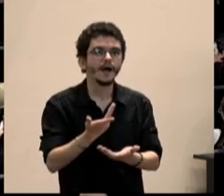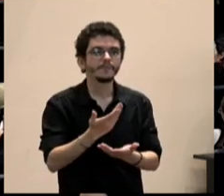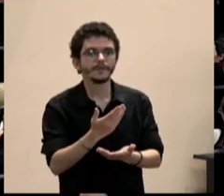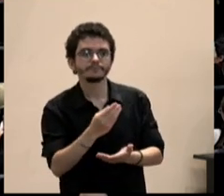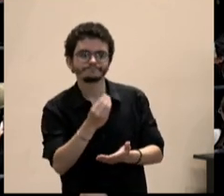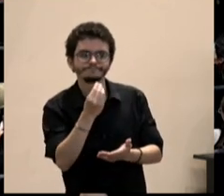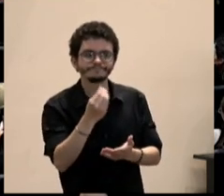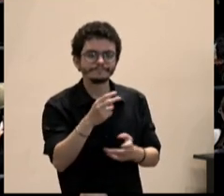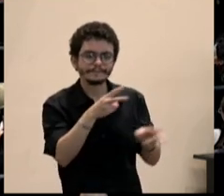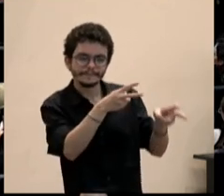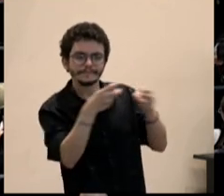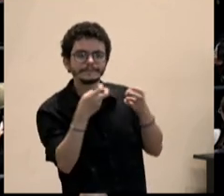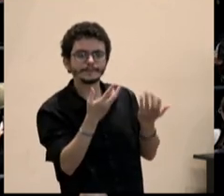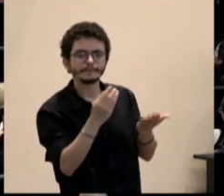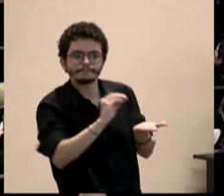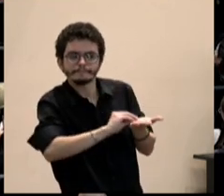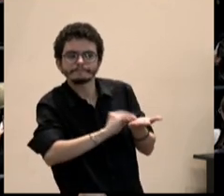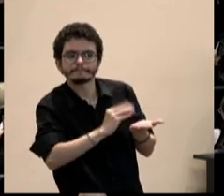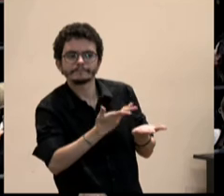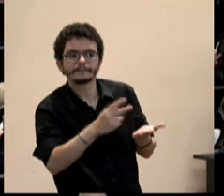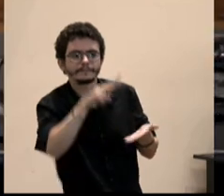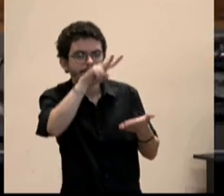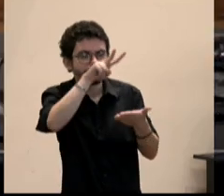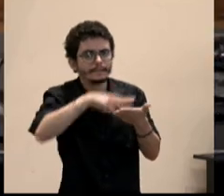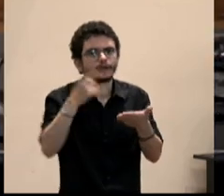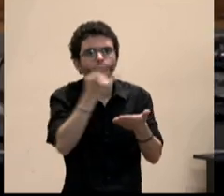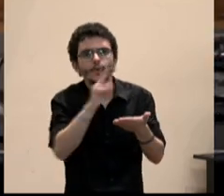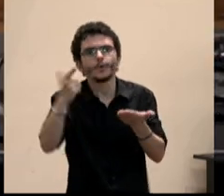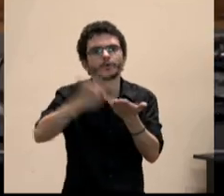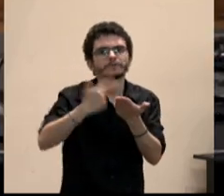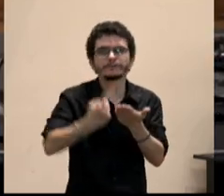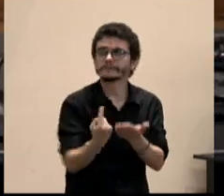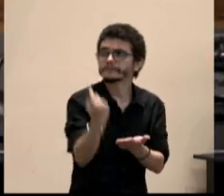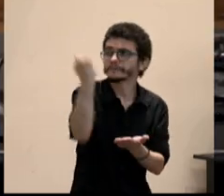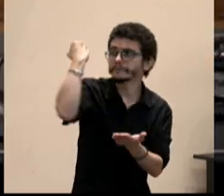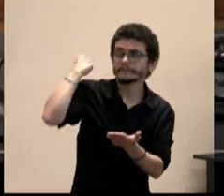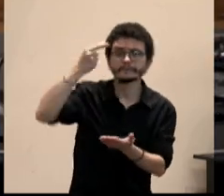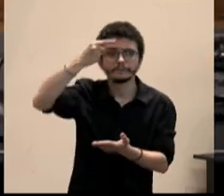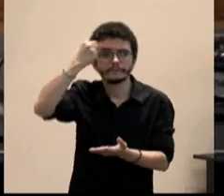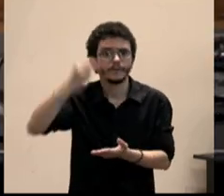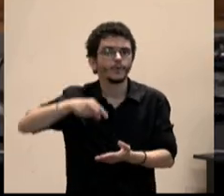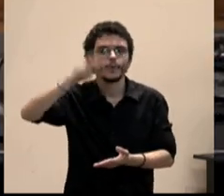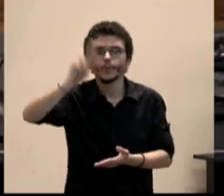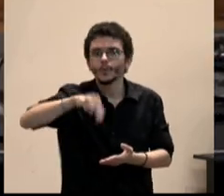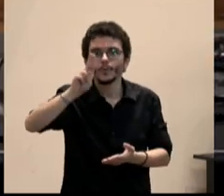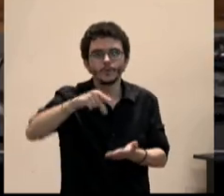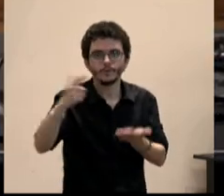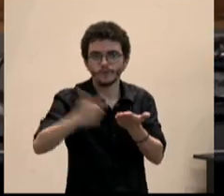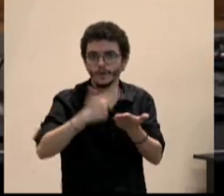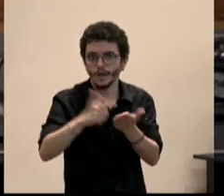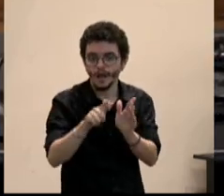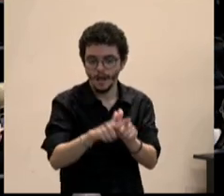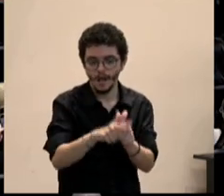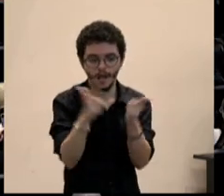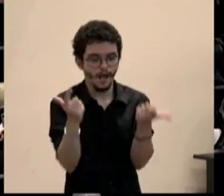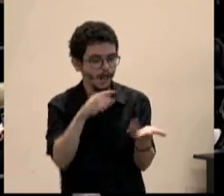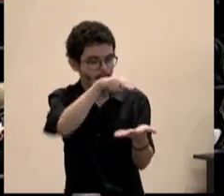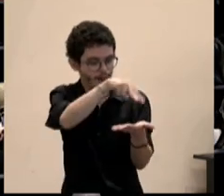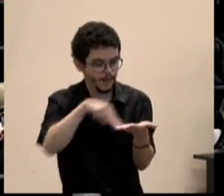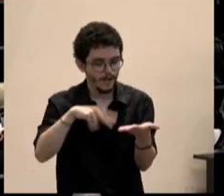desejar, que leram o último livro lá na faculdade, nunca mais abriram livro, tem